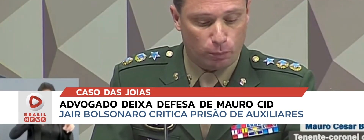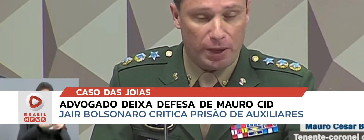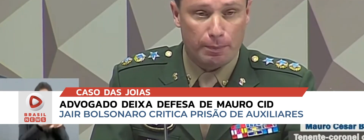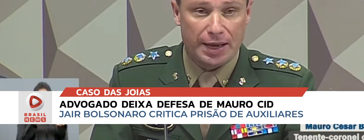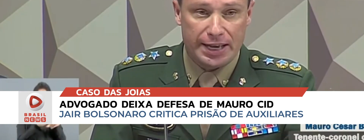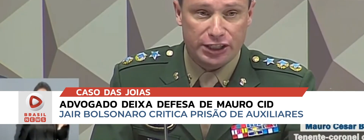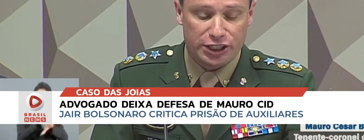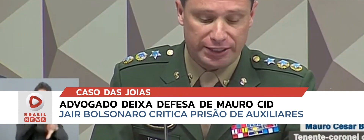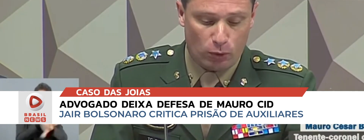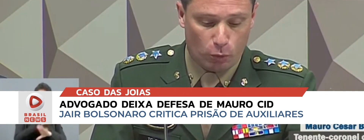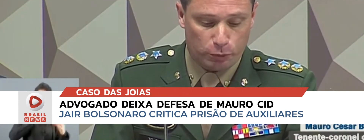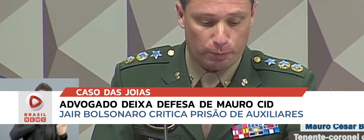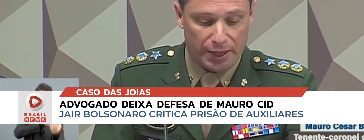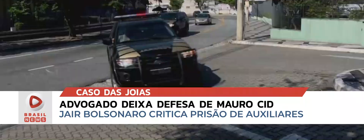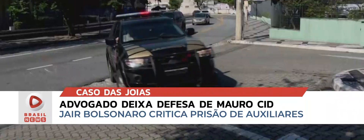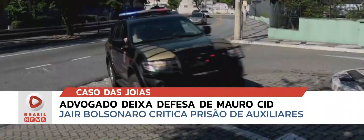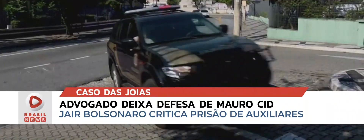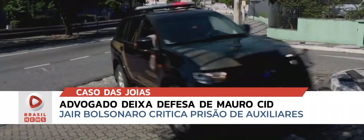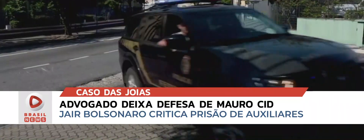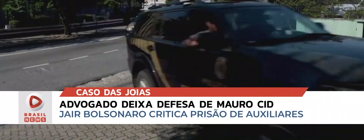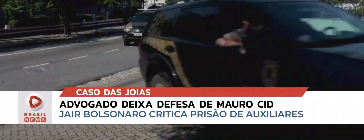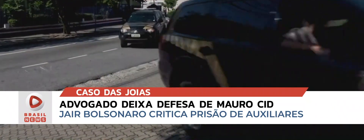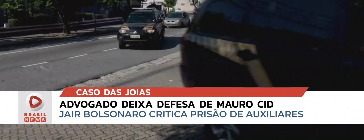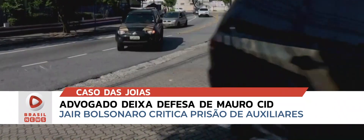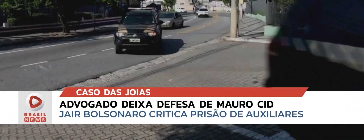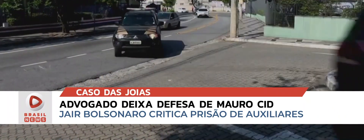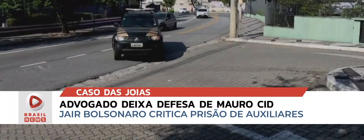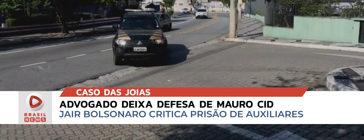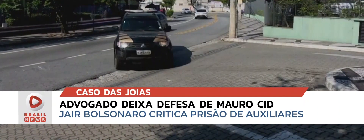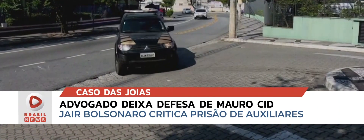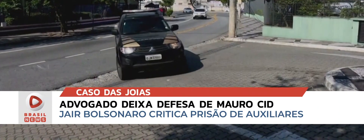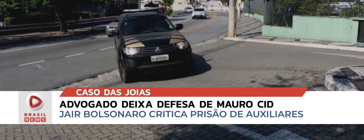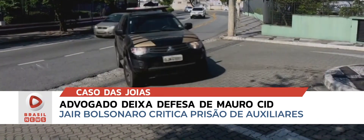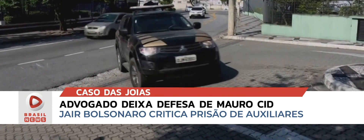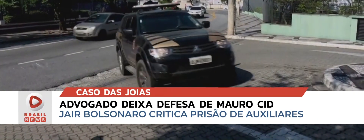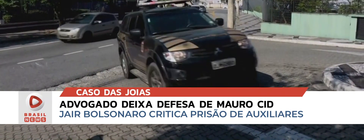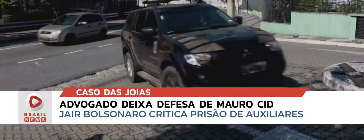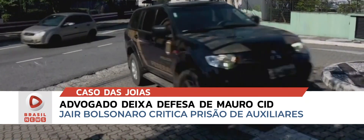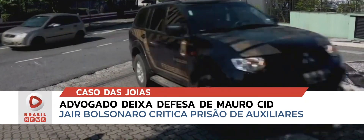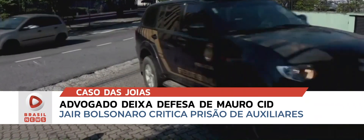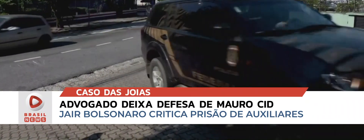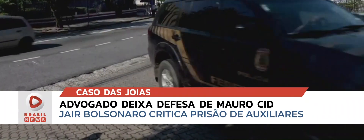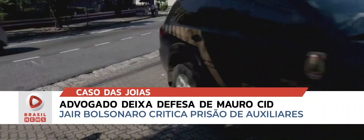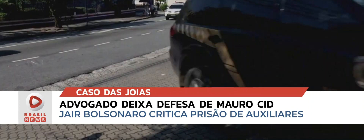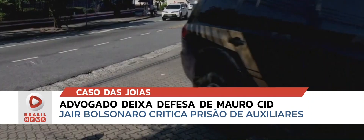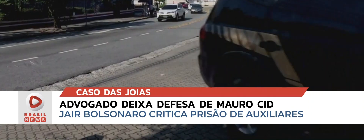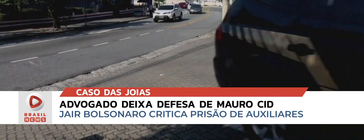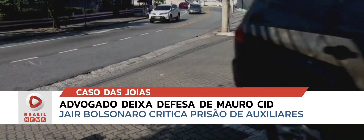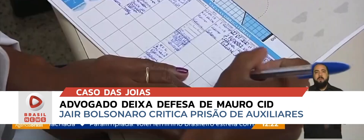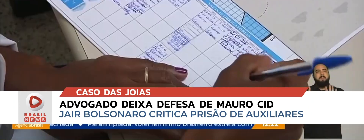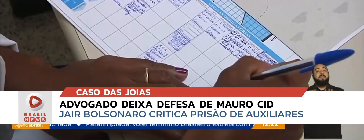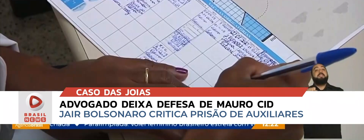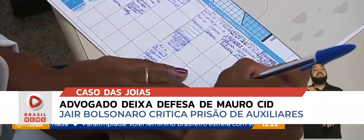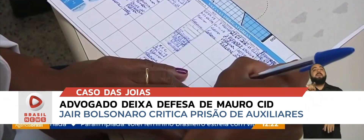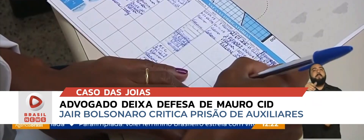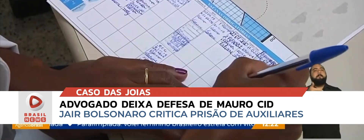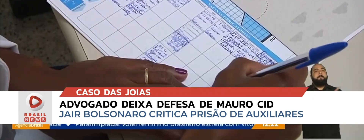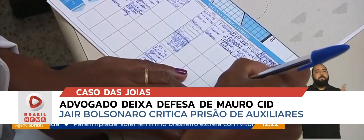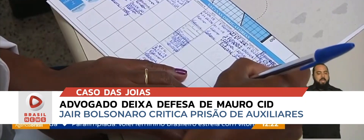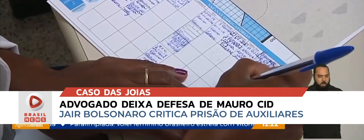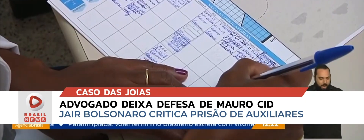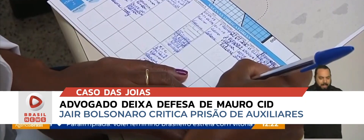Cid está detido num quartel do exército em Brasília ele foi preso em operação da pf realizada em 3 de Maio contra